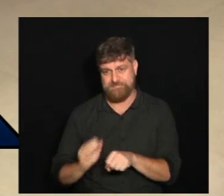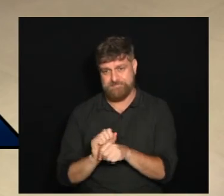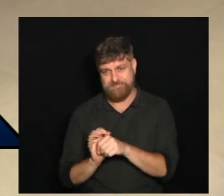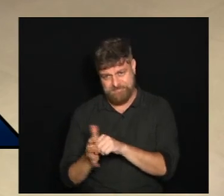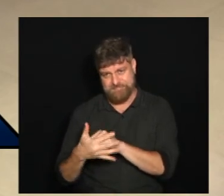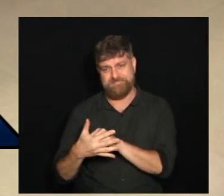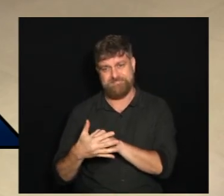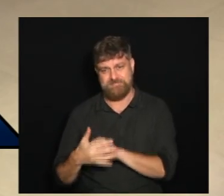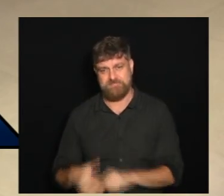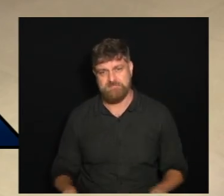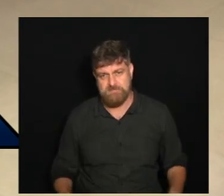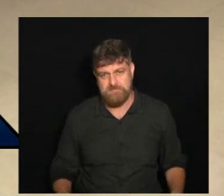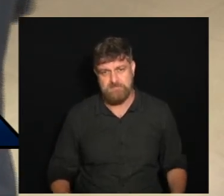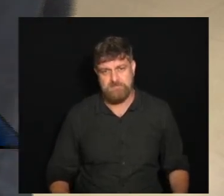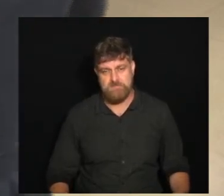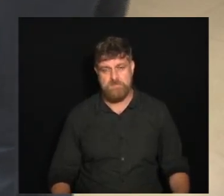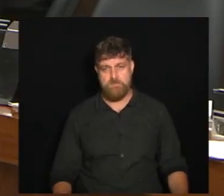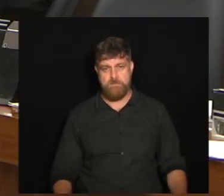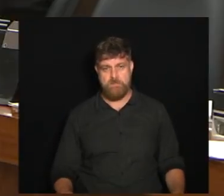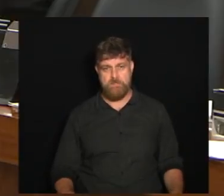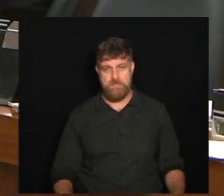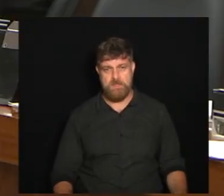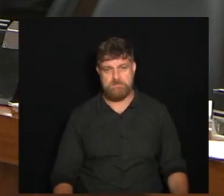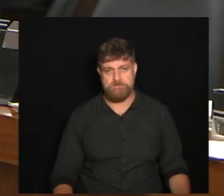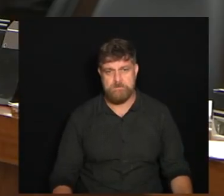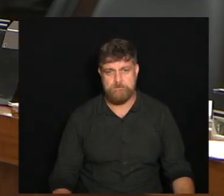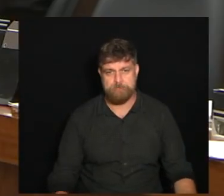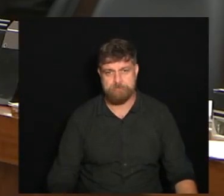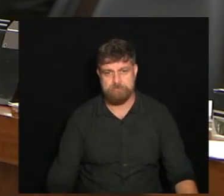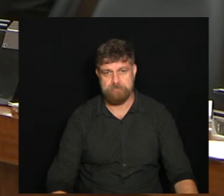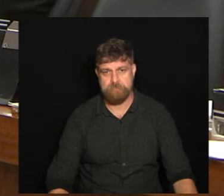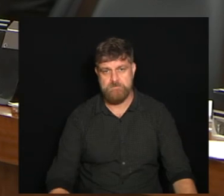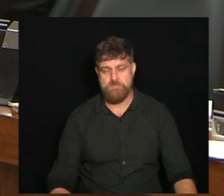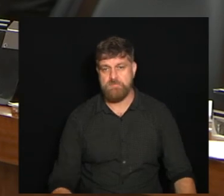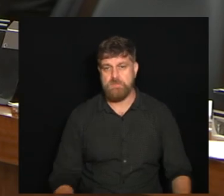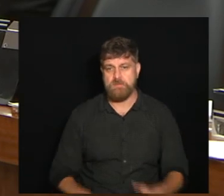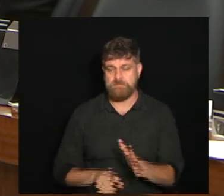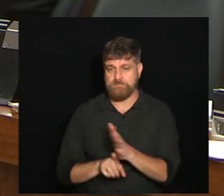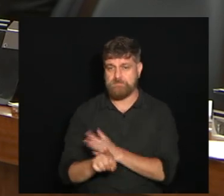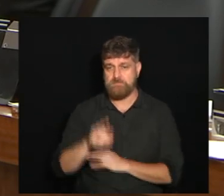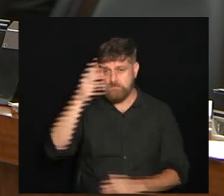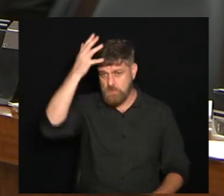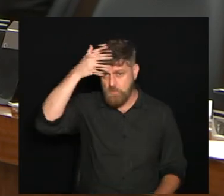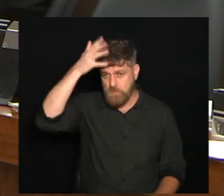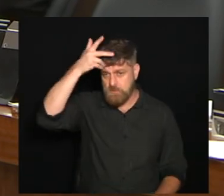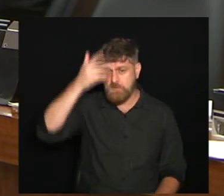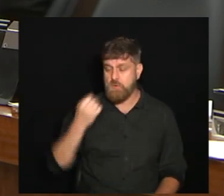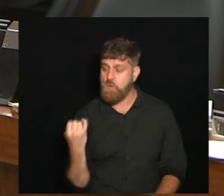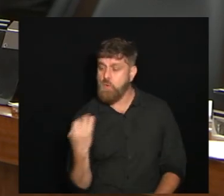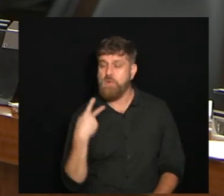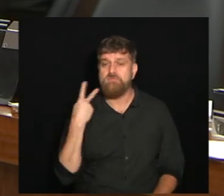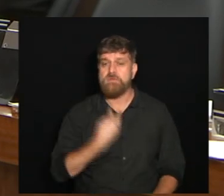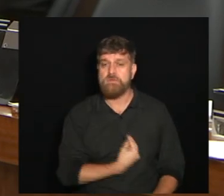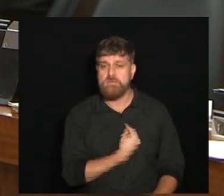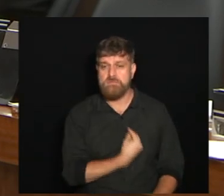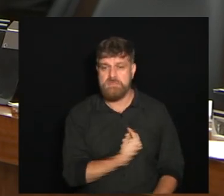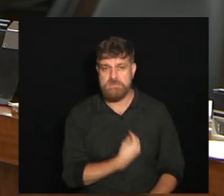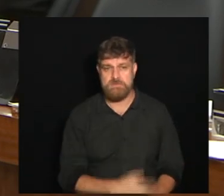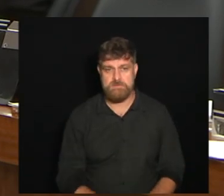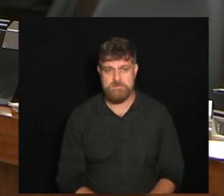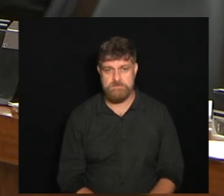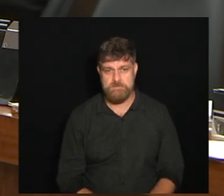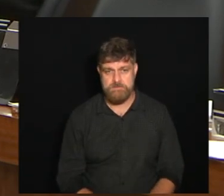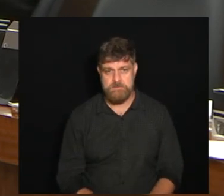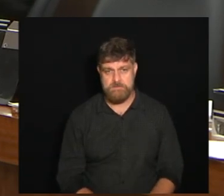Covid-19. Obrigado, vereador Paulo Haddad. Indago do vereador Rodrigo da Farmadic o número de vereadores presentes.